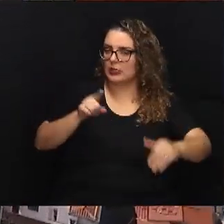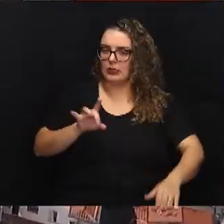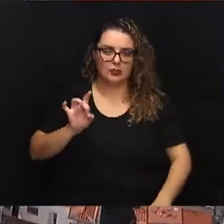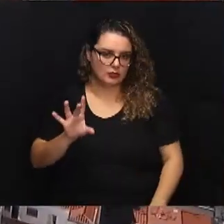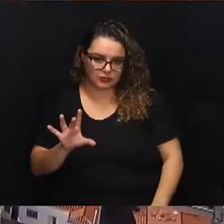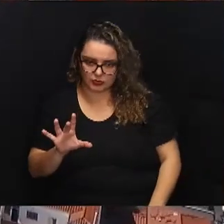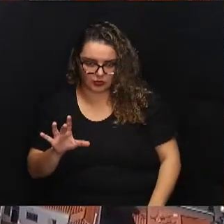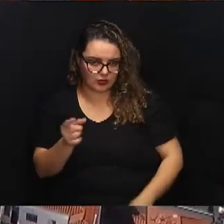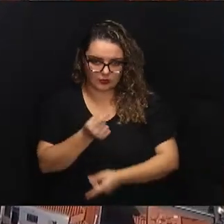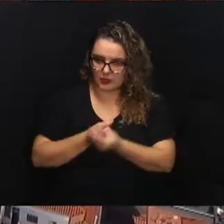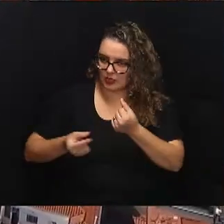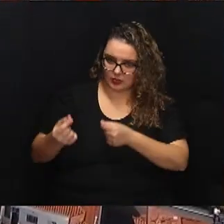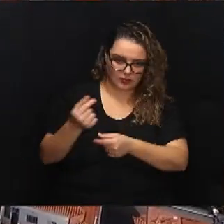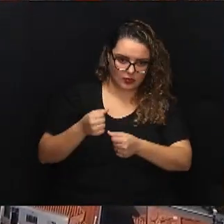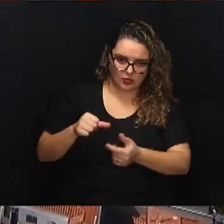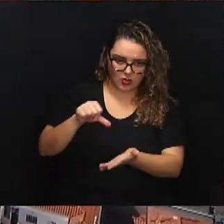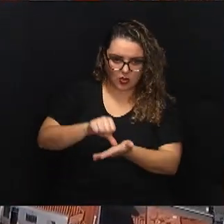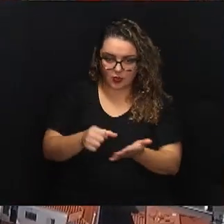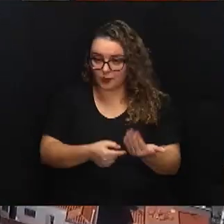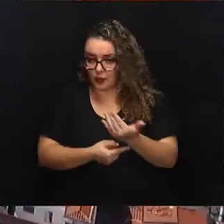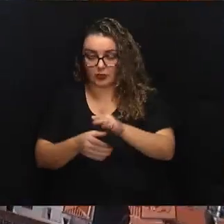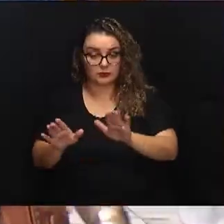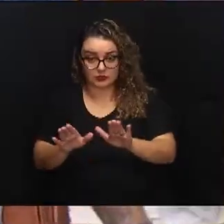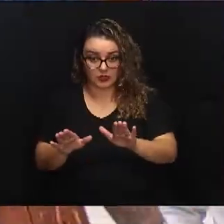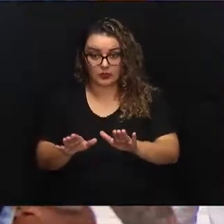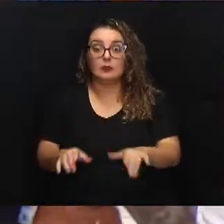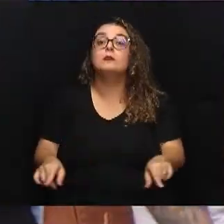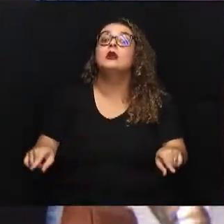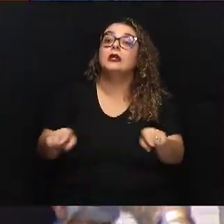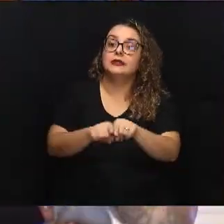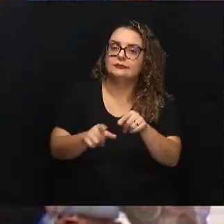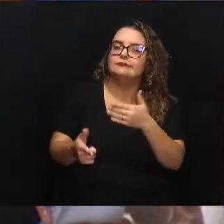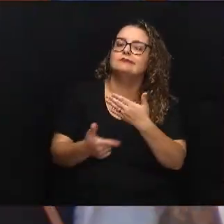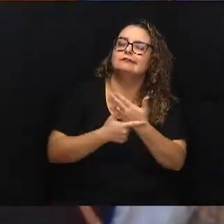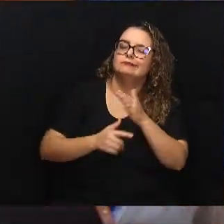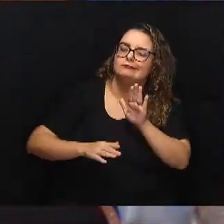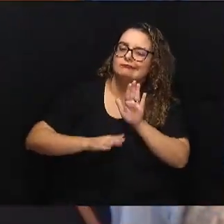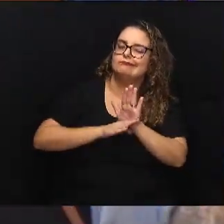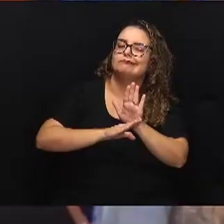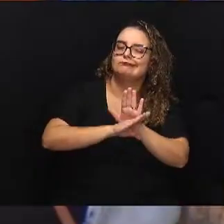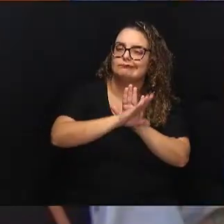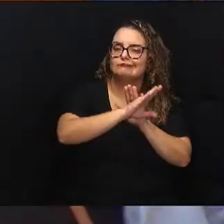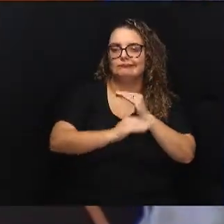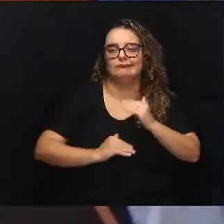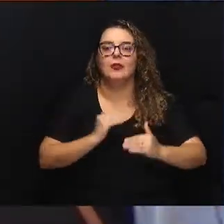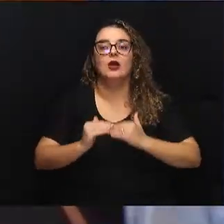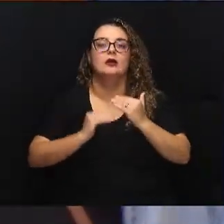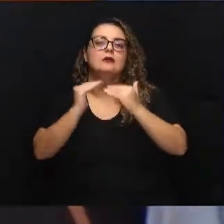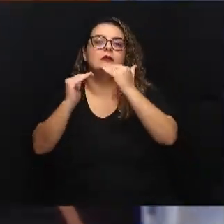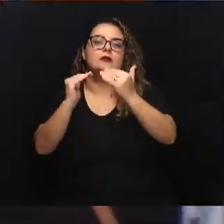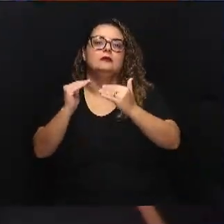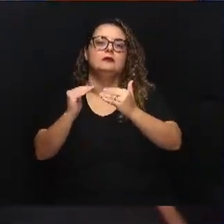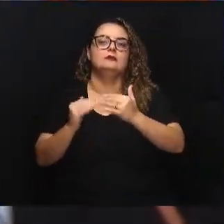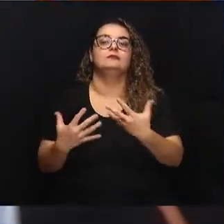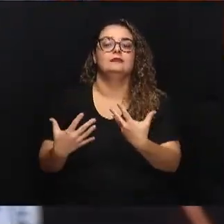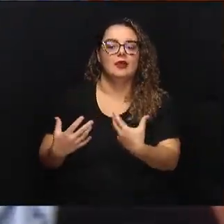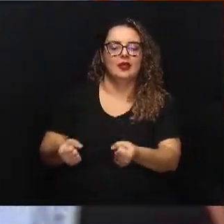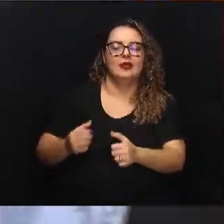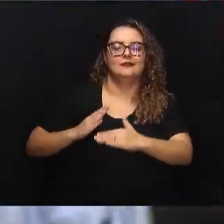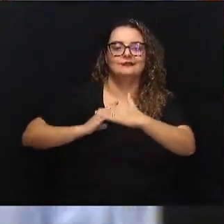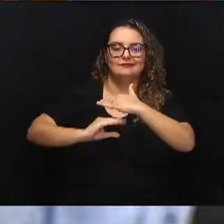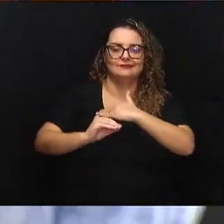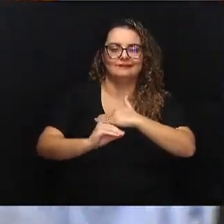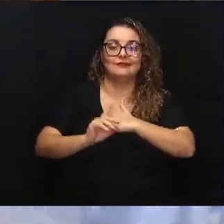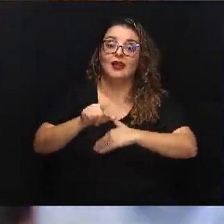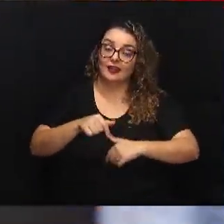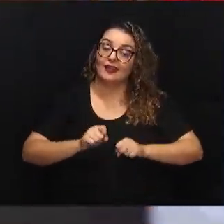pela sua economia e polo tecnológico, mas também pelo papel crescente que tem desempenhado na recepção de imigrantes. É o